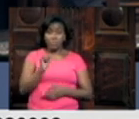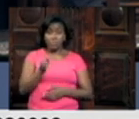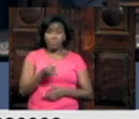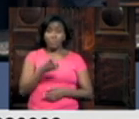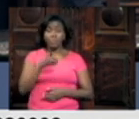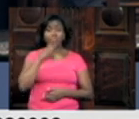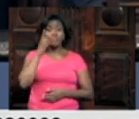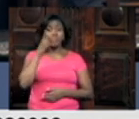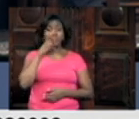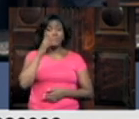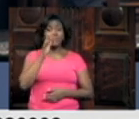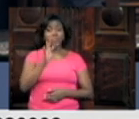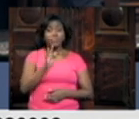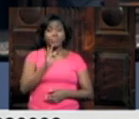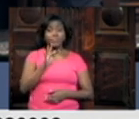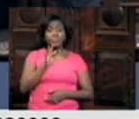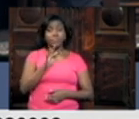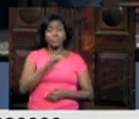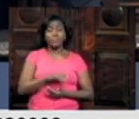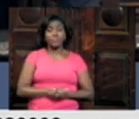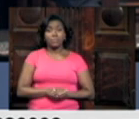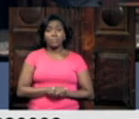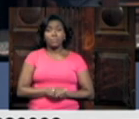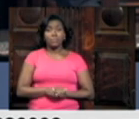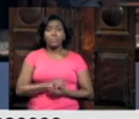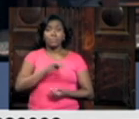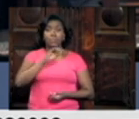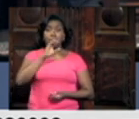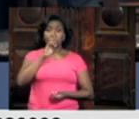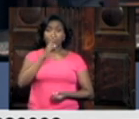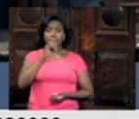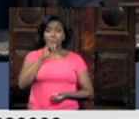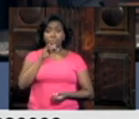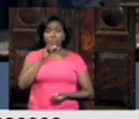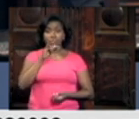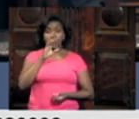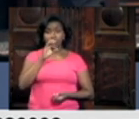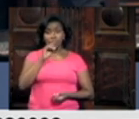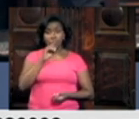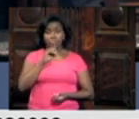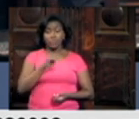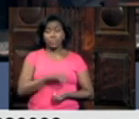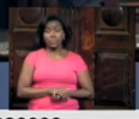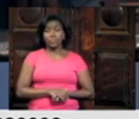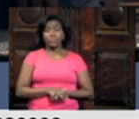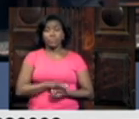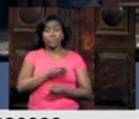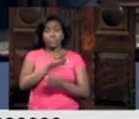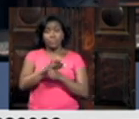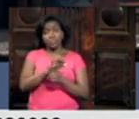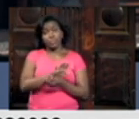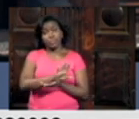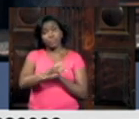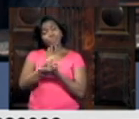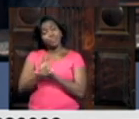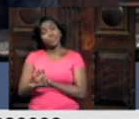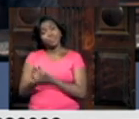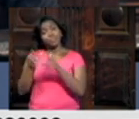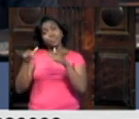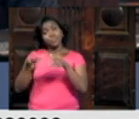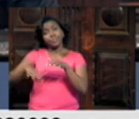federal Luiz Sérgio, deputado federal Chico D'Angelo. Disponibilize recursos para a região de